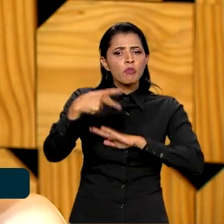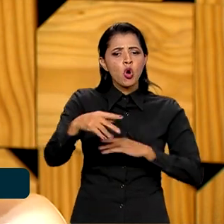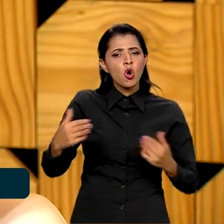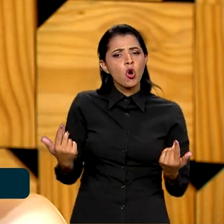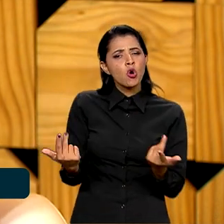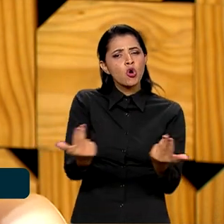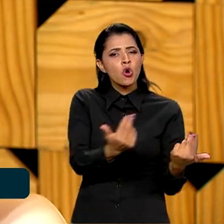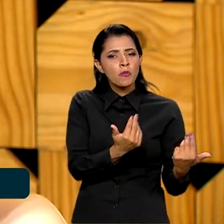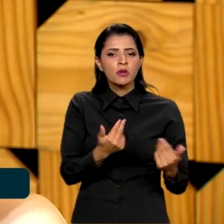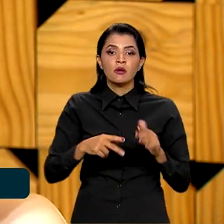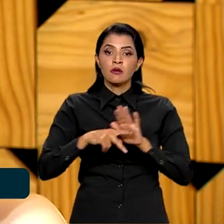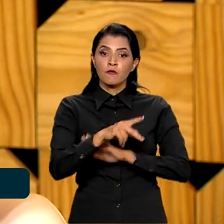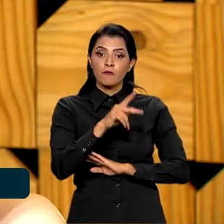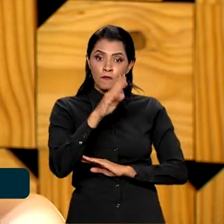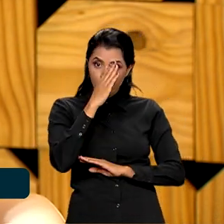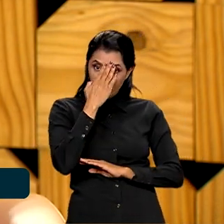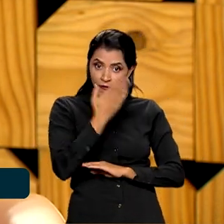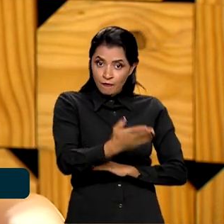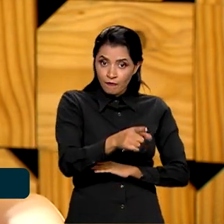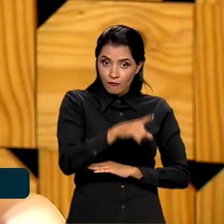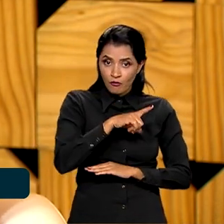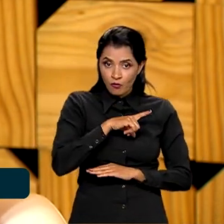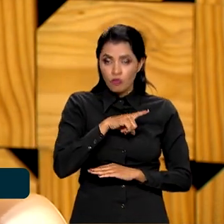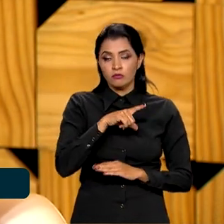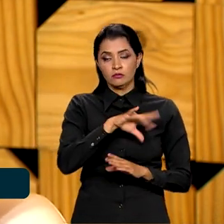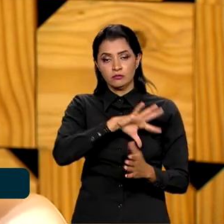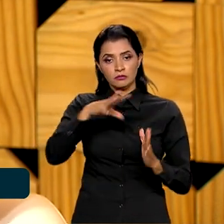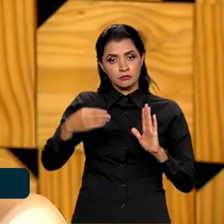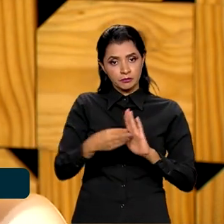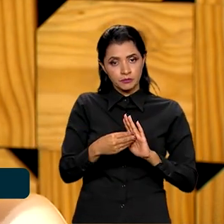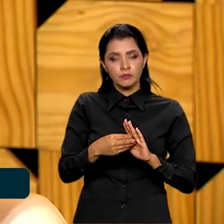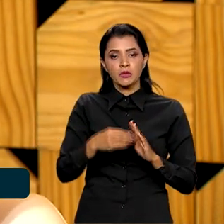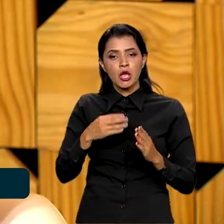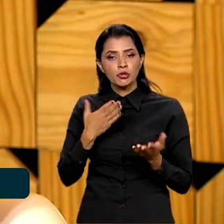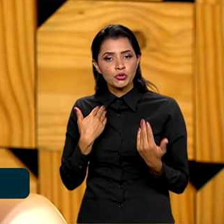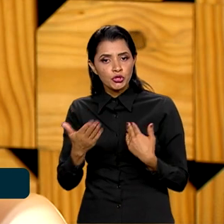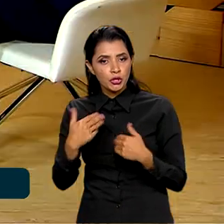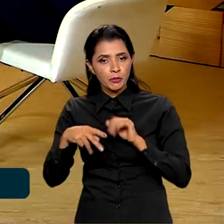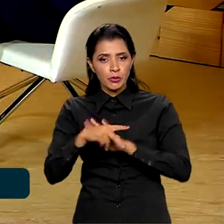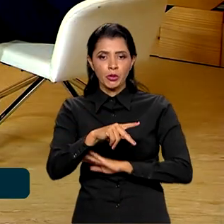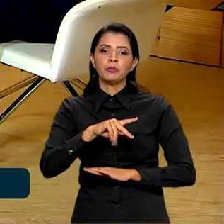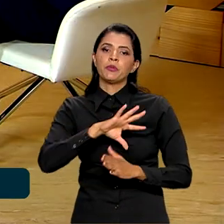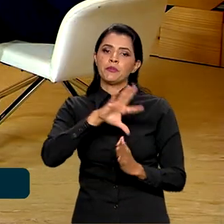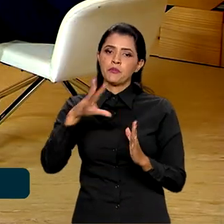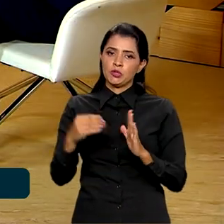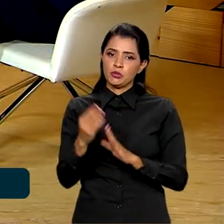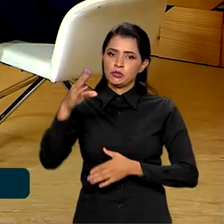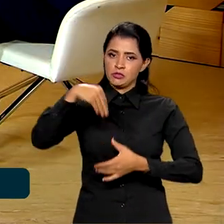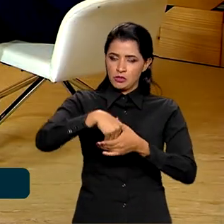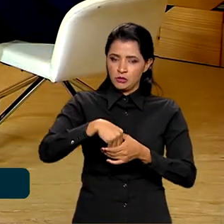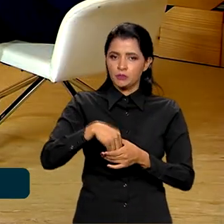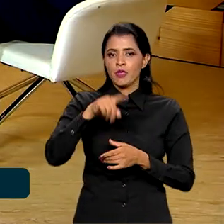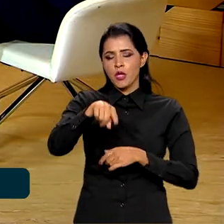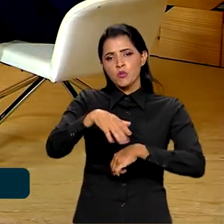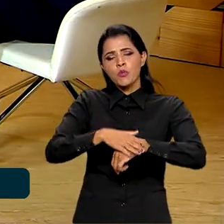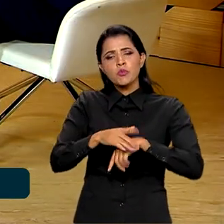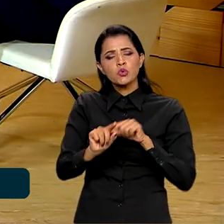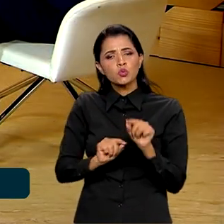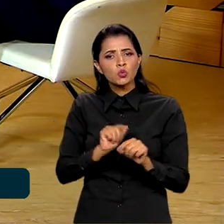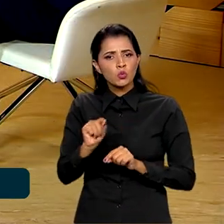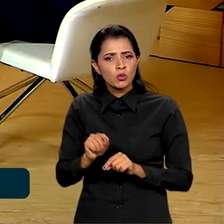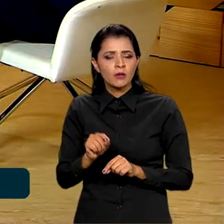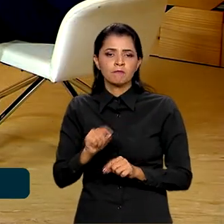região amazônica. Os diálogos amazônicos, eles fazem parte da Cúpula da Amazônia, né? Eles são um momento que